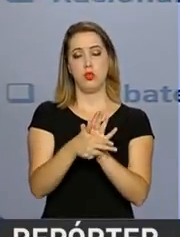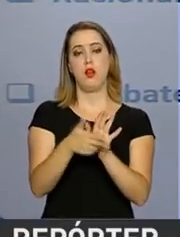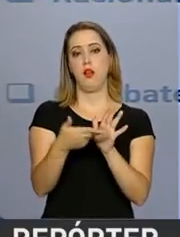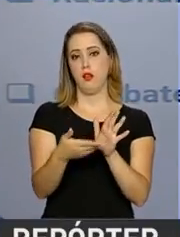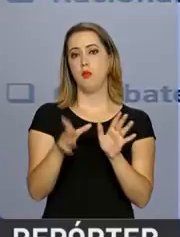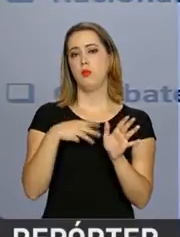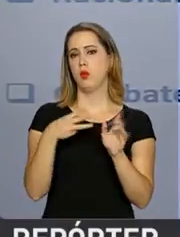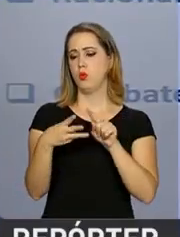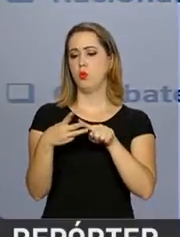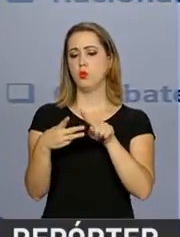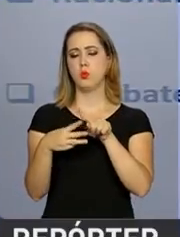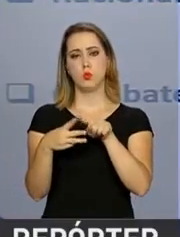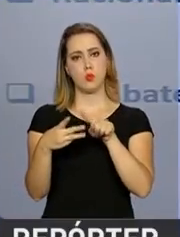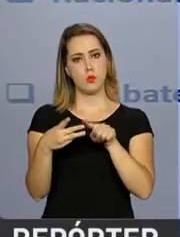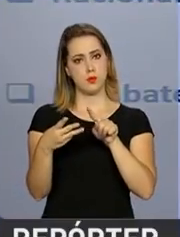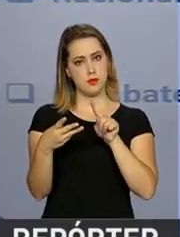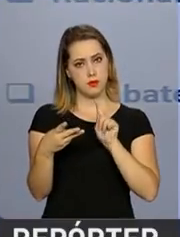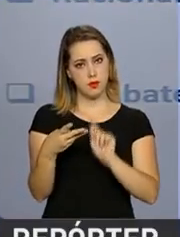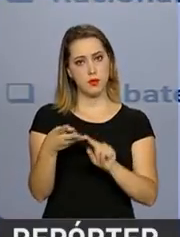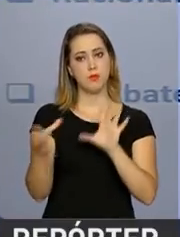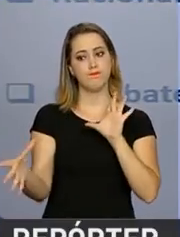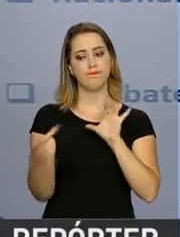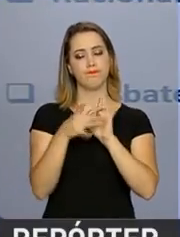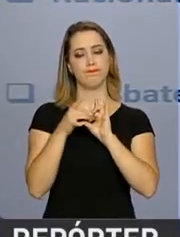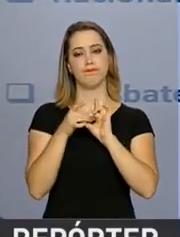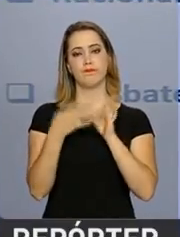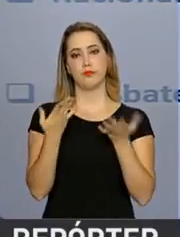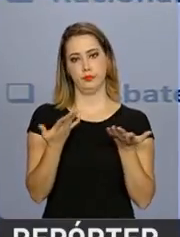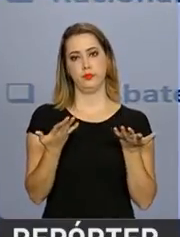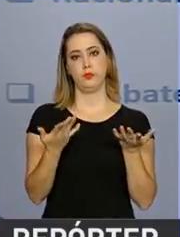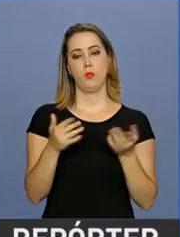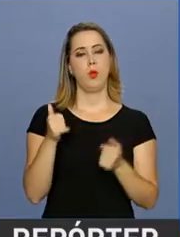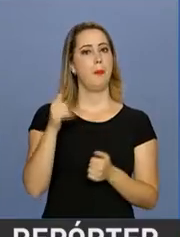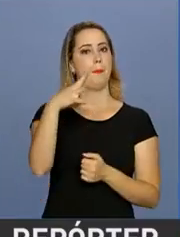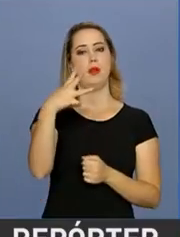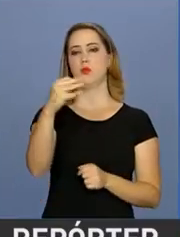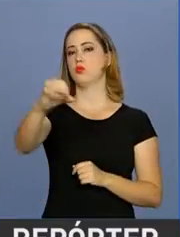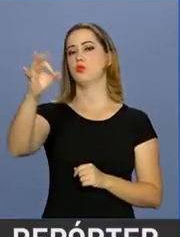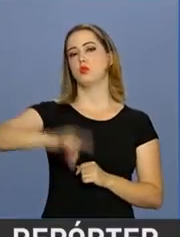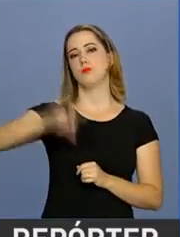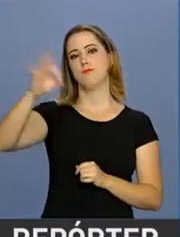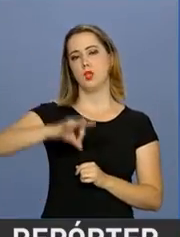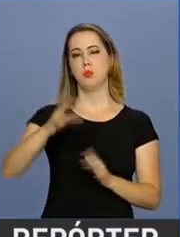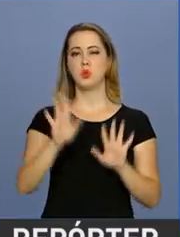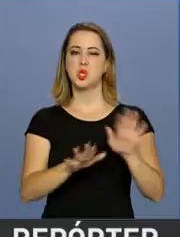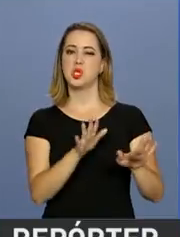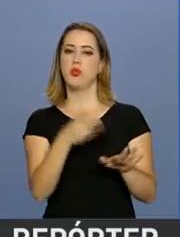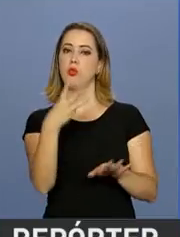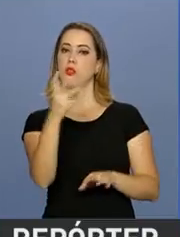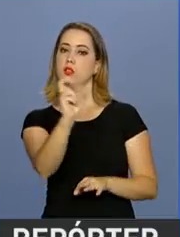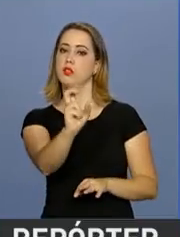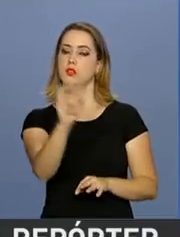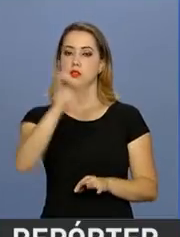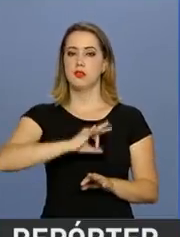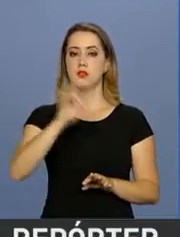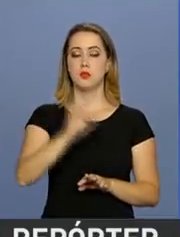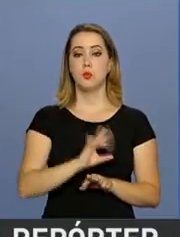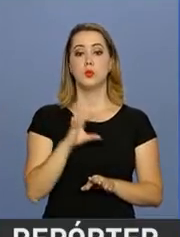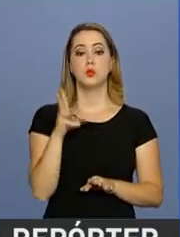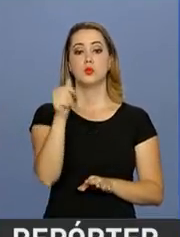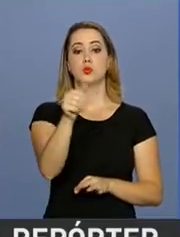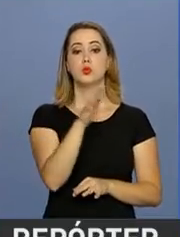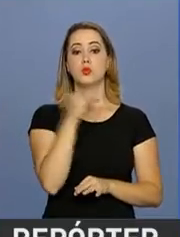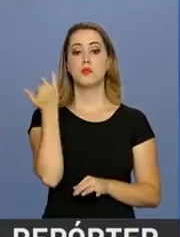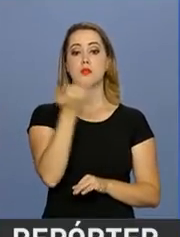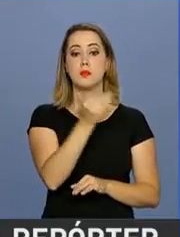objetivos estão interligados é porque mais de 30% 35% dos